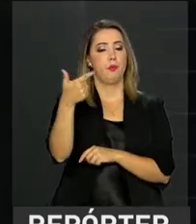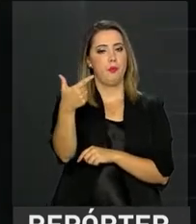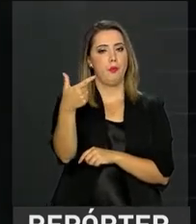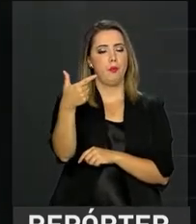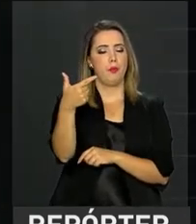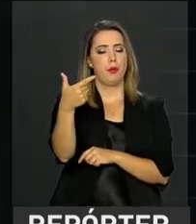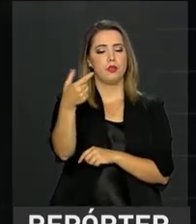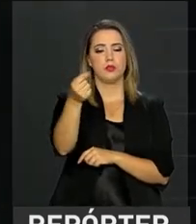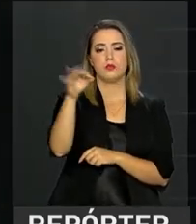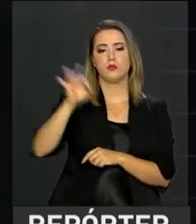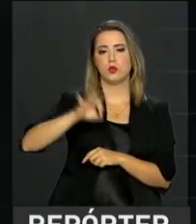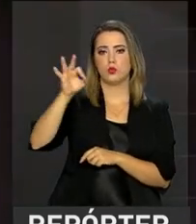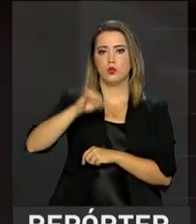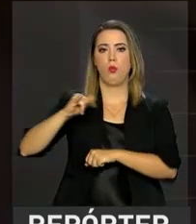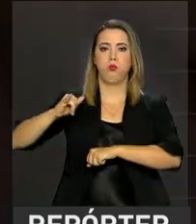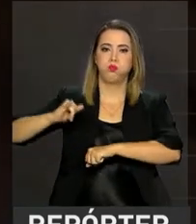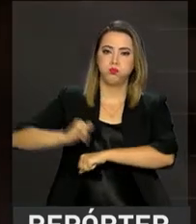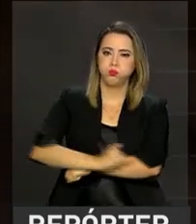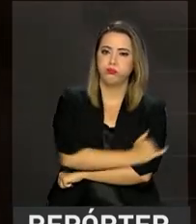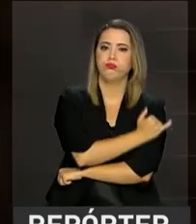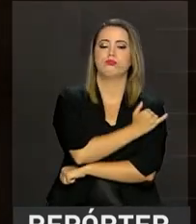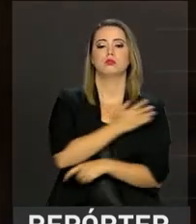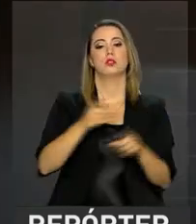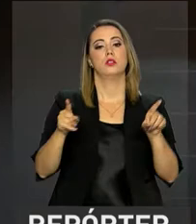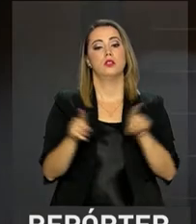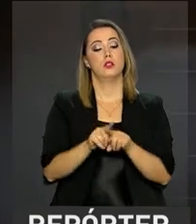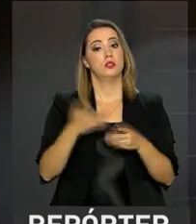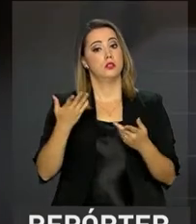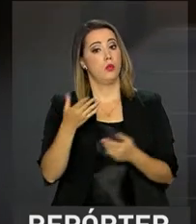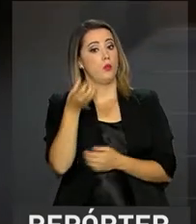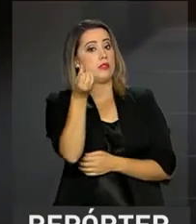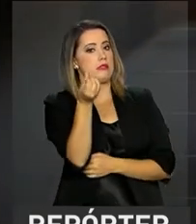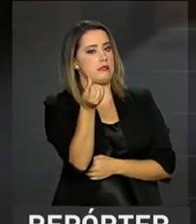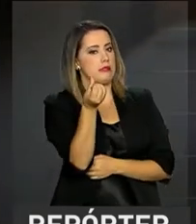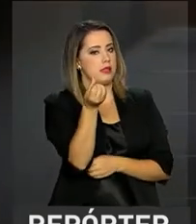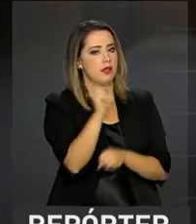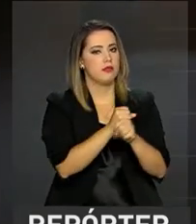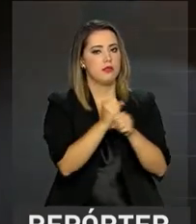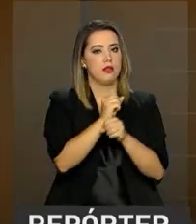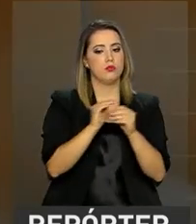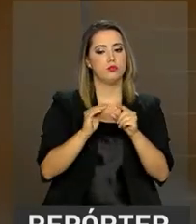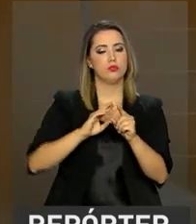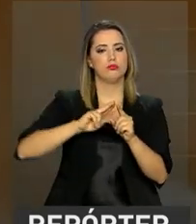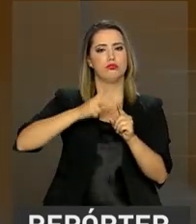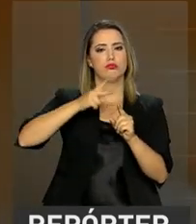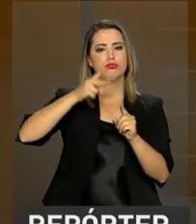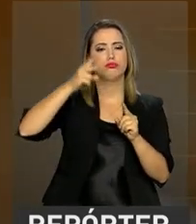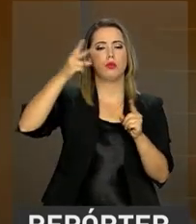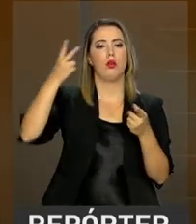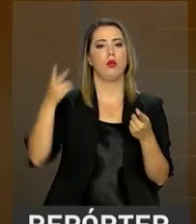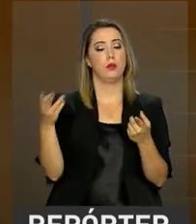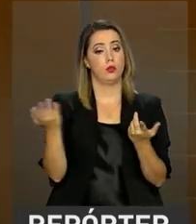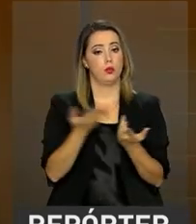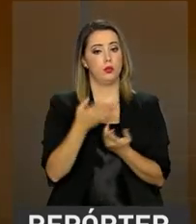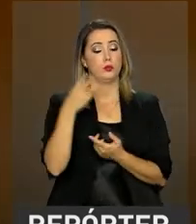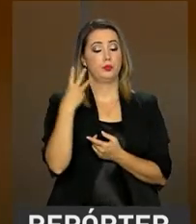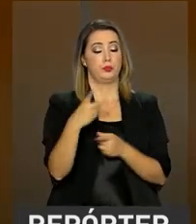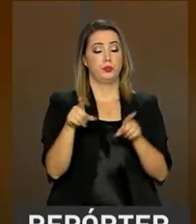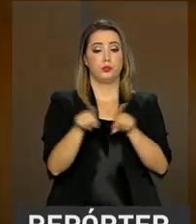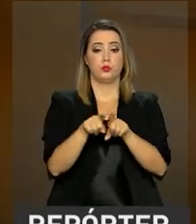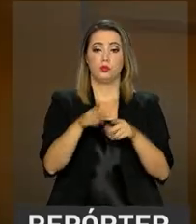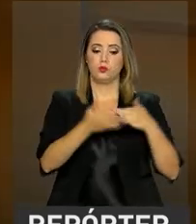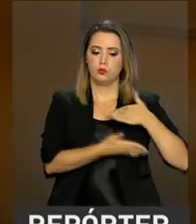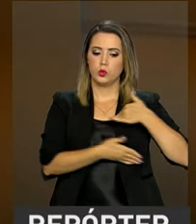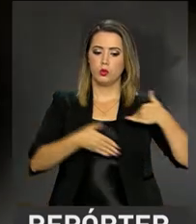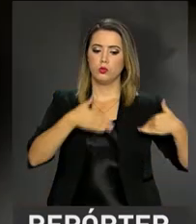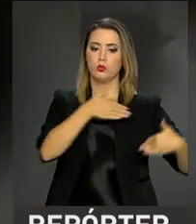em seis anos o número de mamografias pelo sus aumentou 35% a maior parte é feito em mulheres